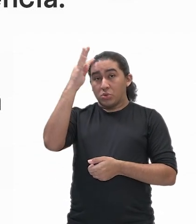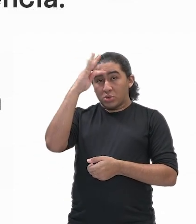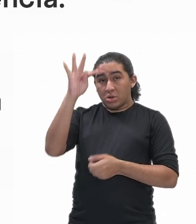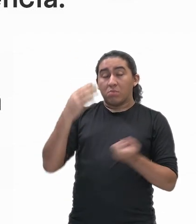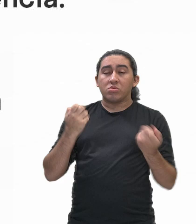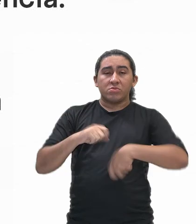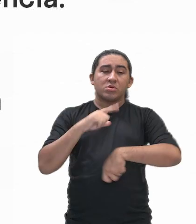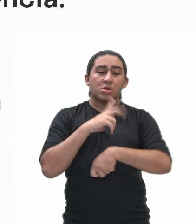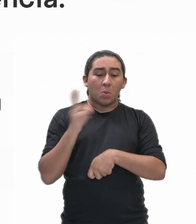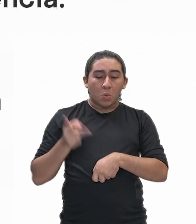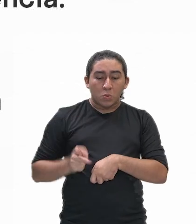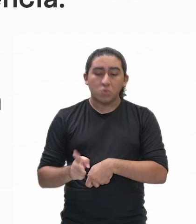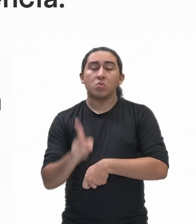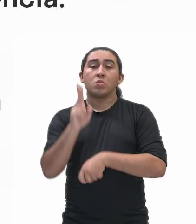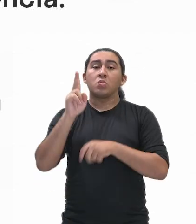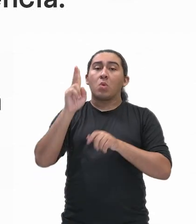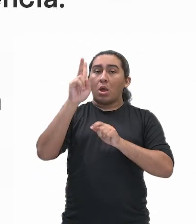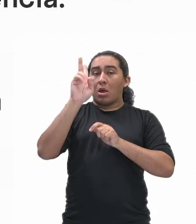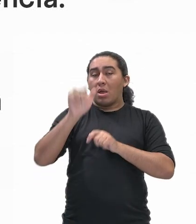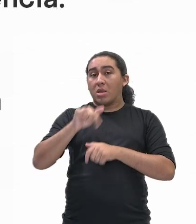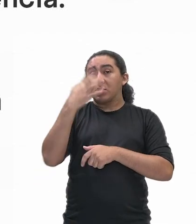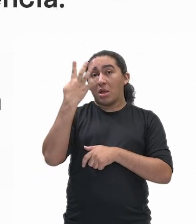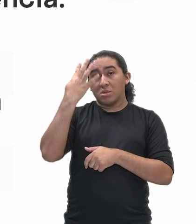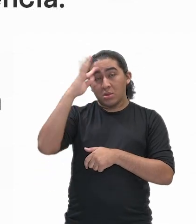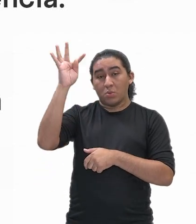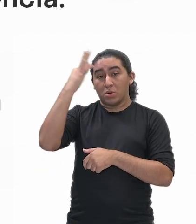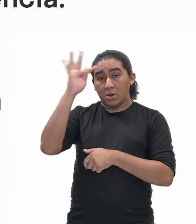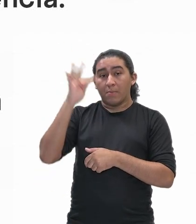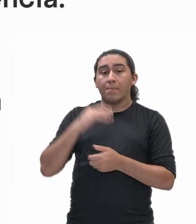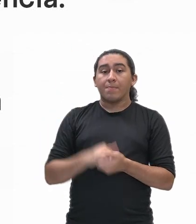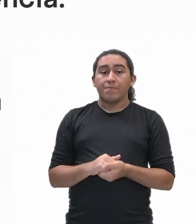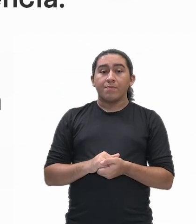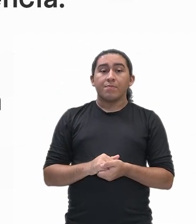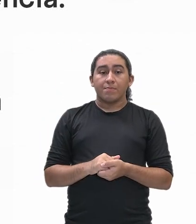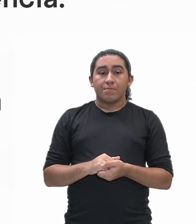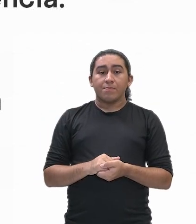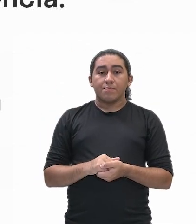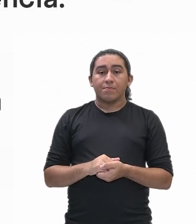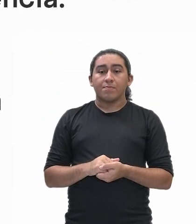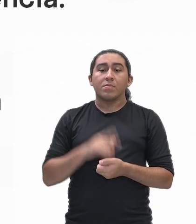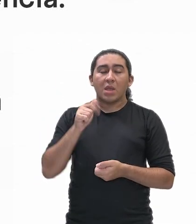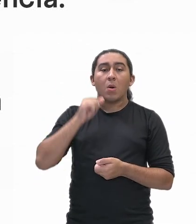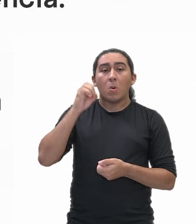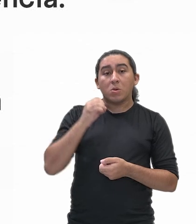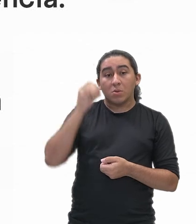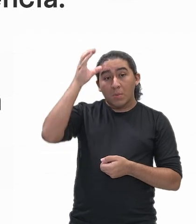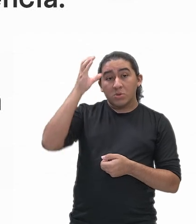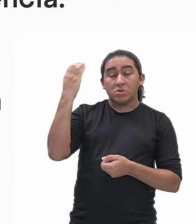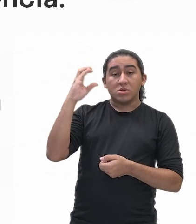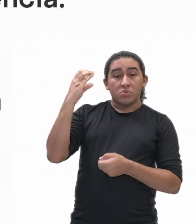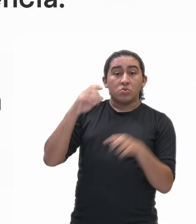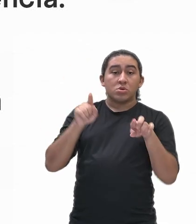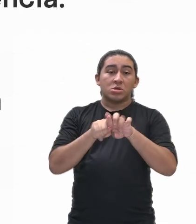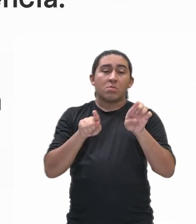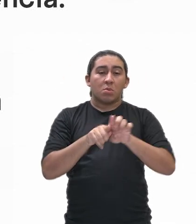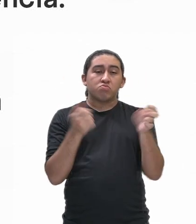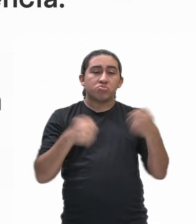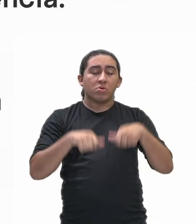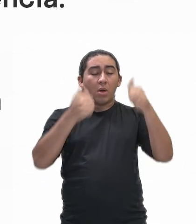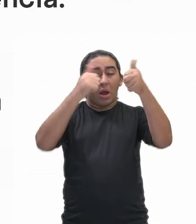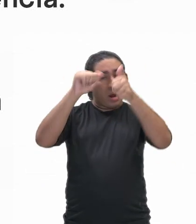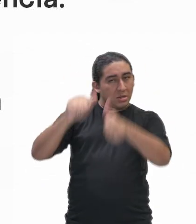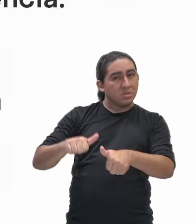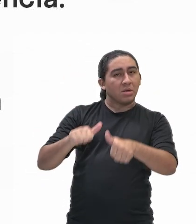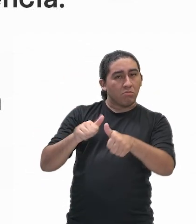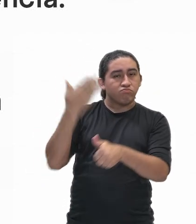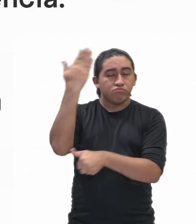então, seguir essa teoria. O conhecimento científico, ele é verificável. Nós temos, então,